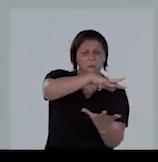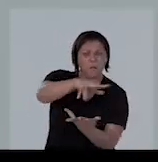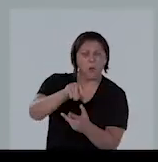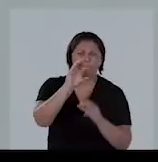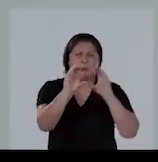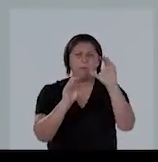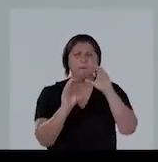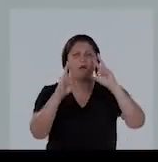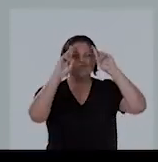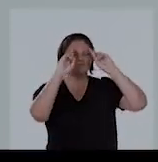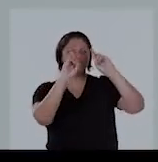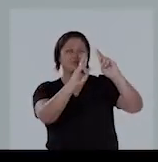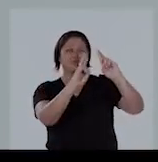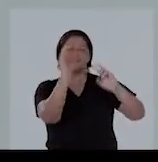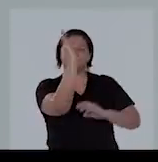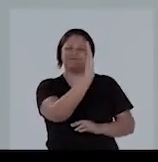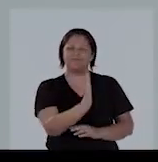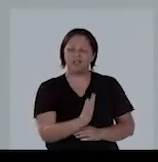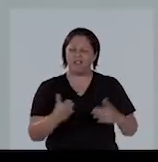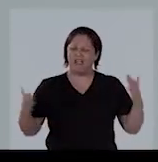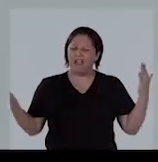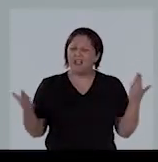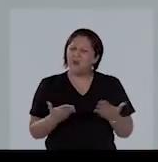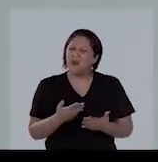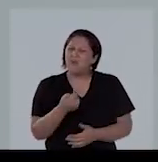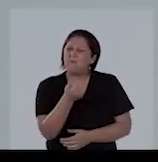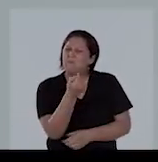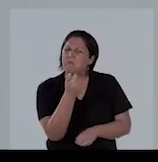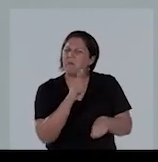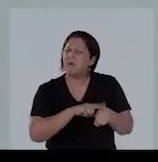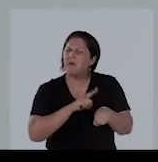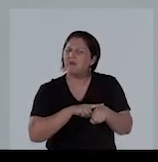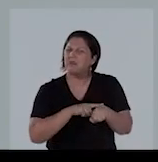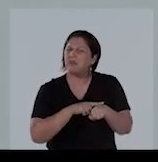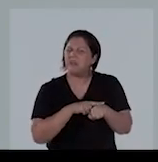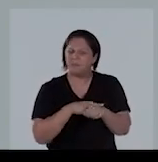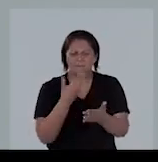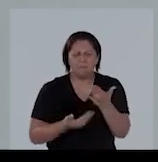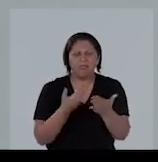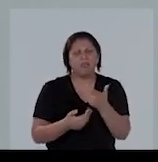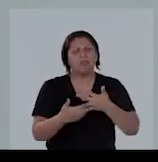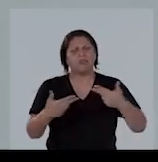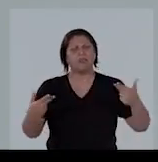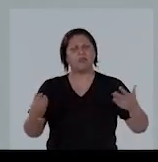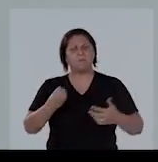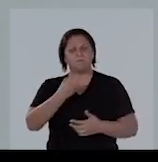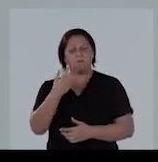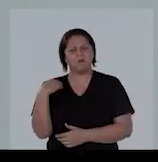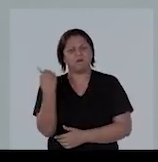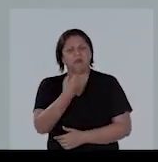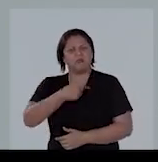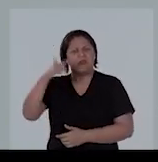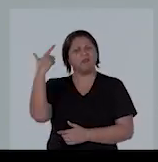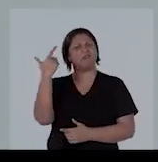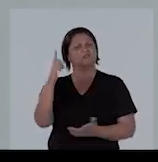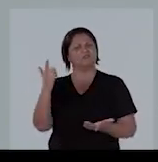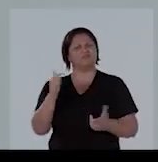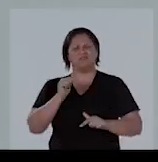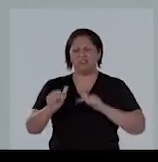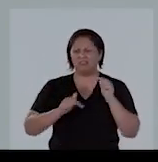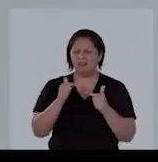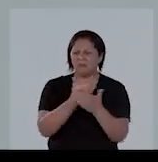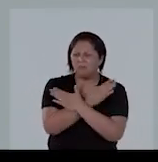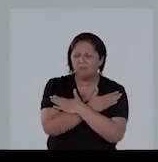conquistamos o respeito do mundo inteiro agora em pouco tempo eles estão tirando as coisas boas que conquistamos o